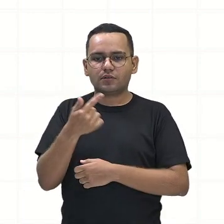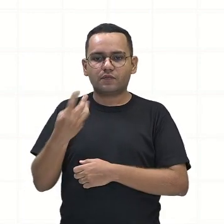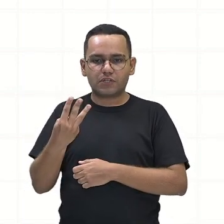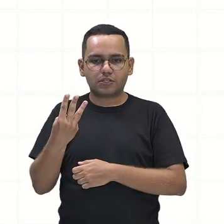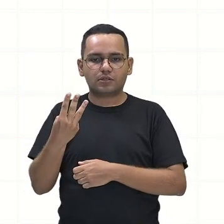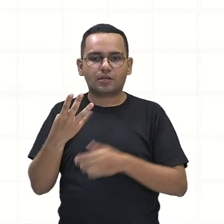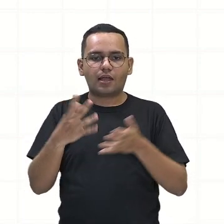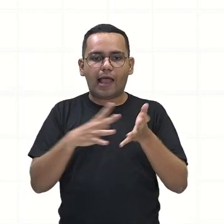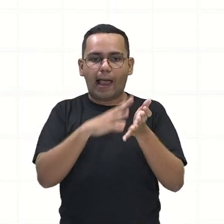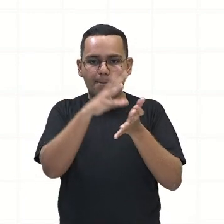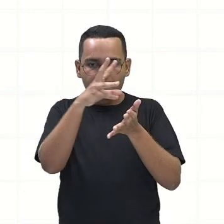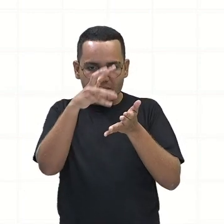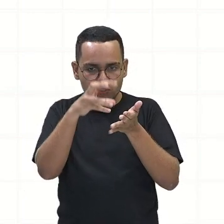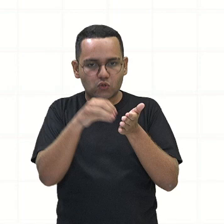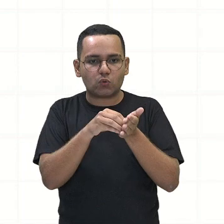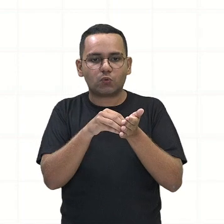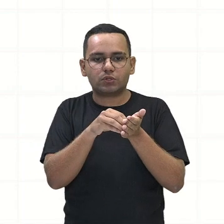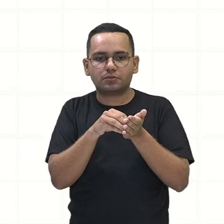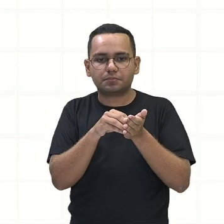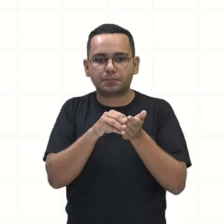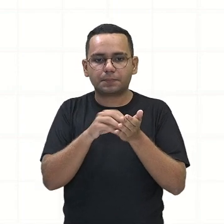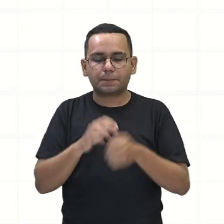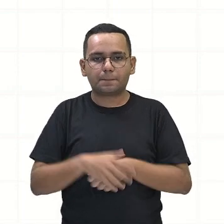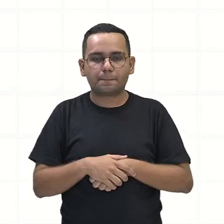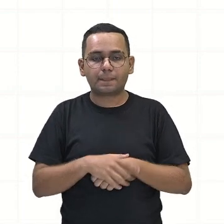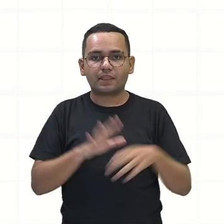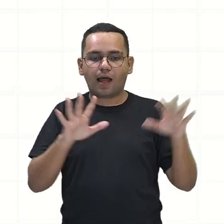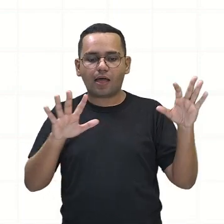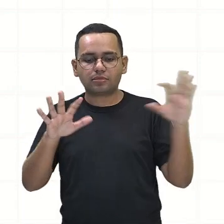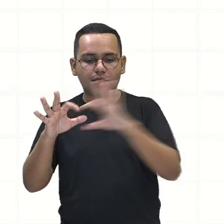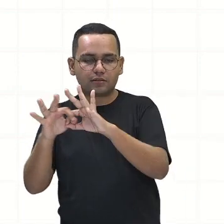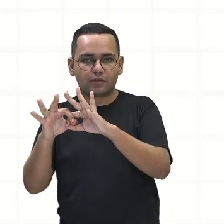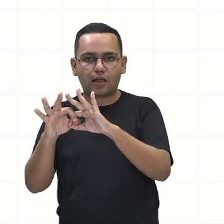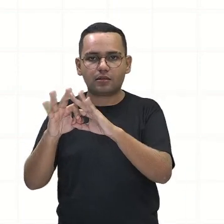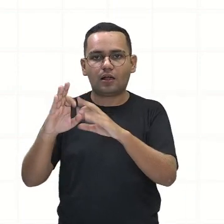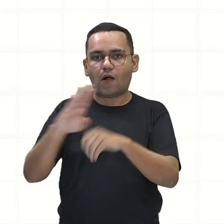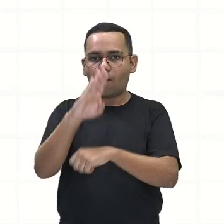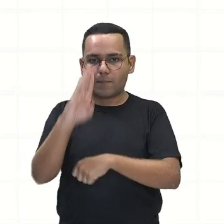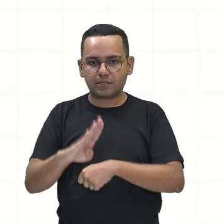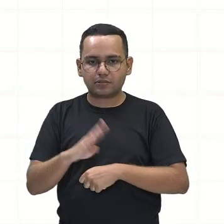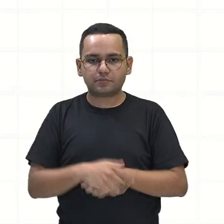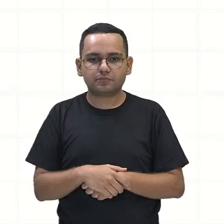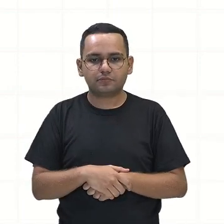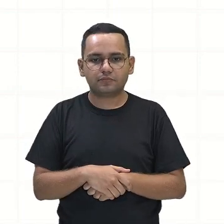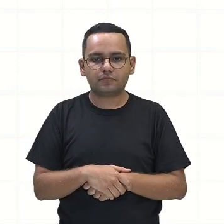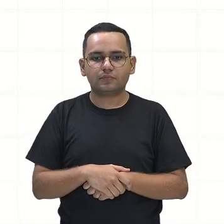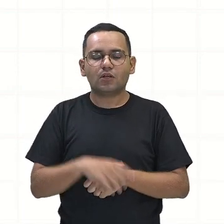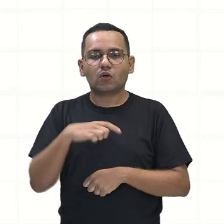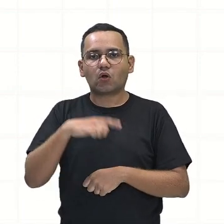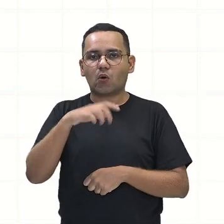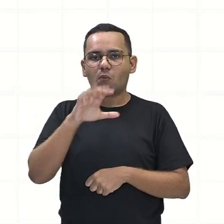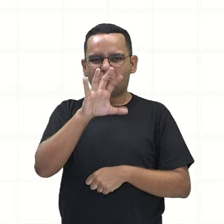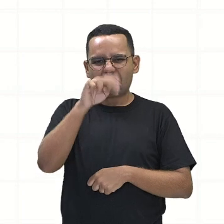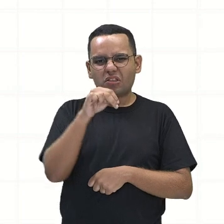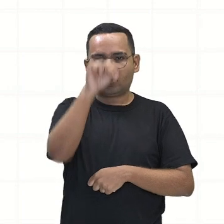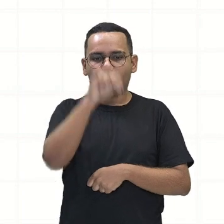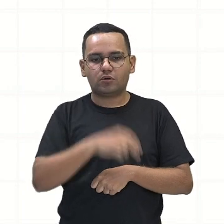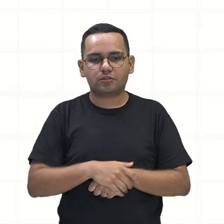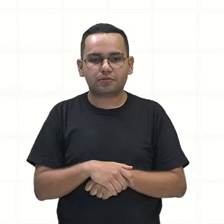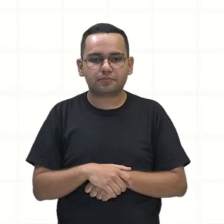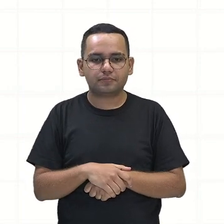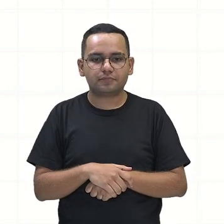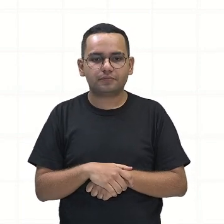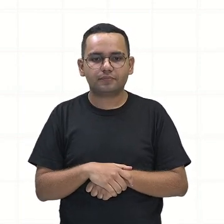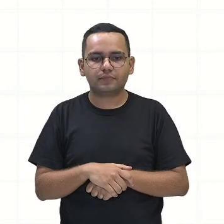a Amazônia foi anexada ao Brasil como região norte pelas tropas do